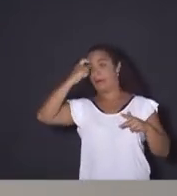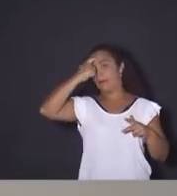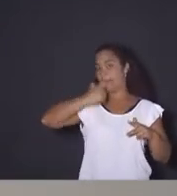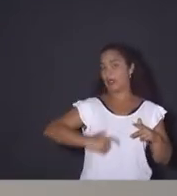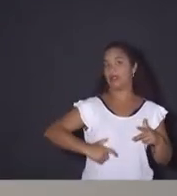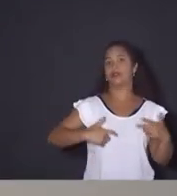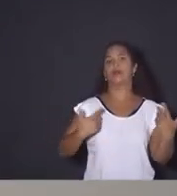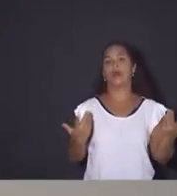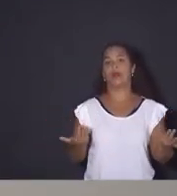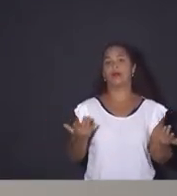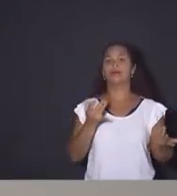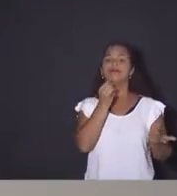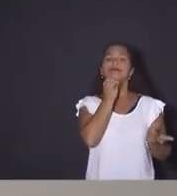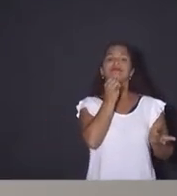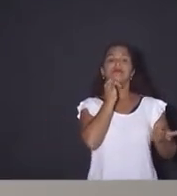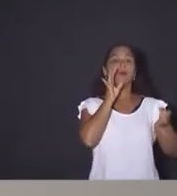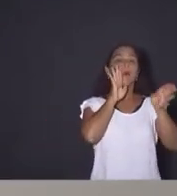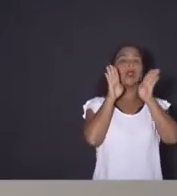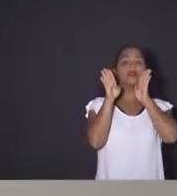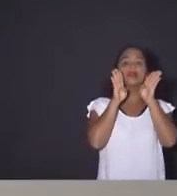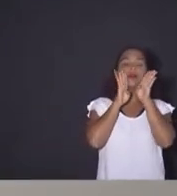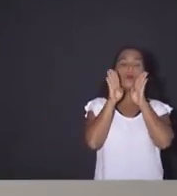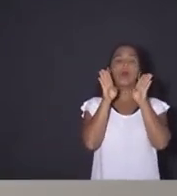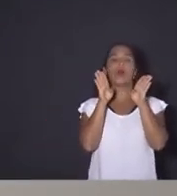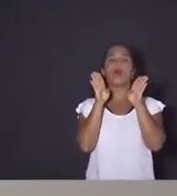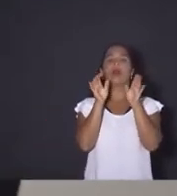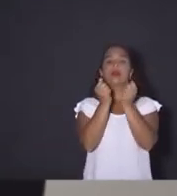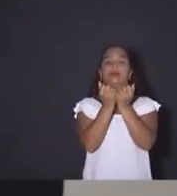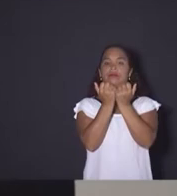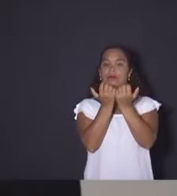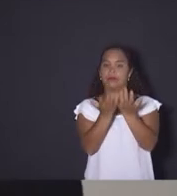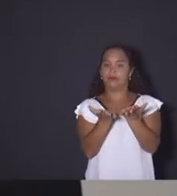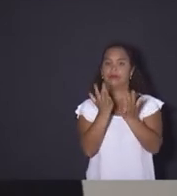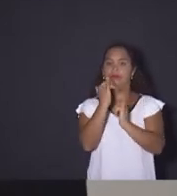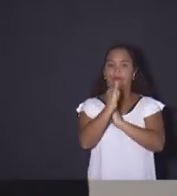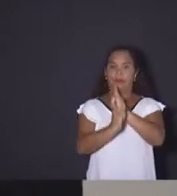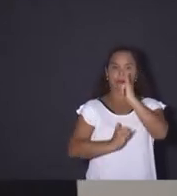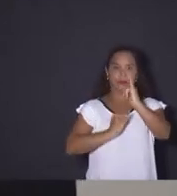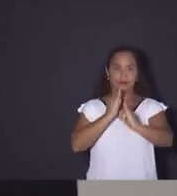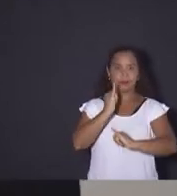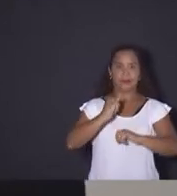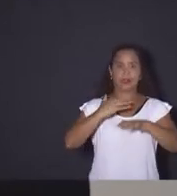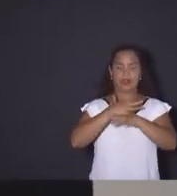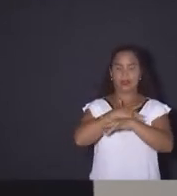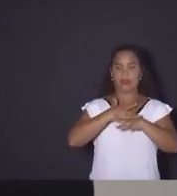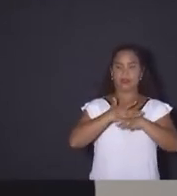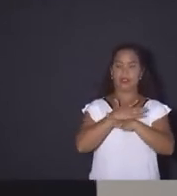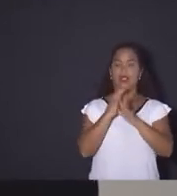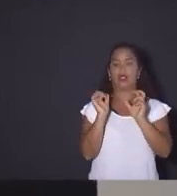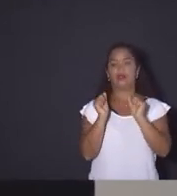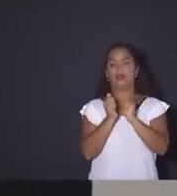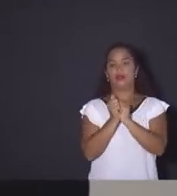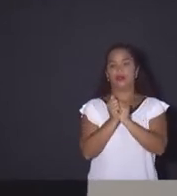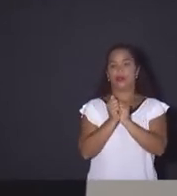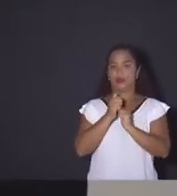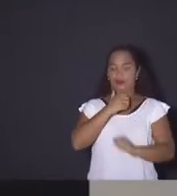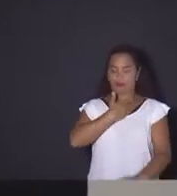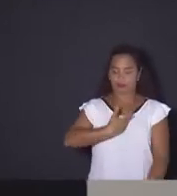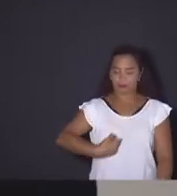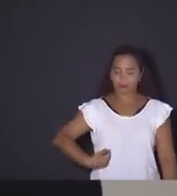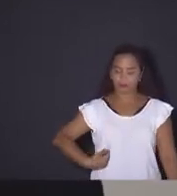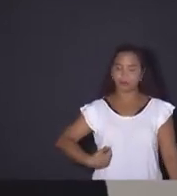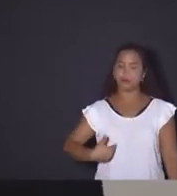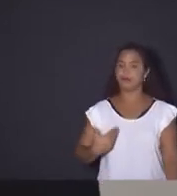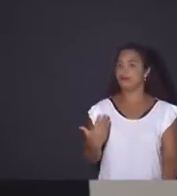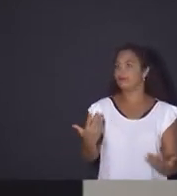exemplo, do Facebook, de dar acesso à internet em várias cidades brasileiras, numa parceria com o governo há alguns anos, era extremamente